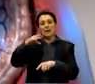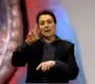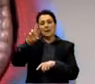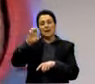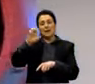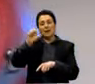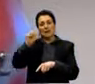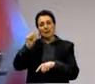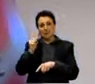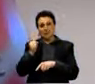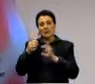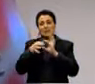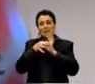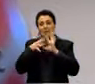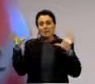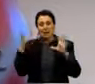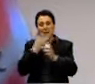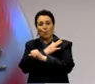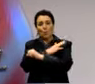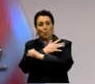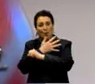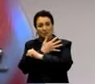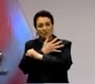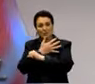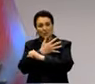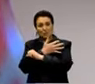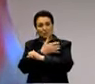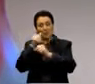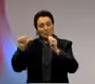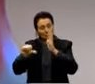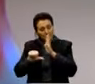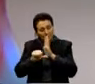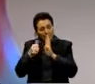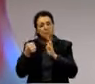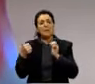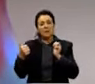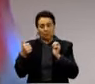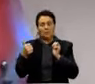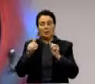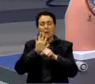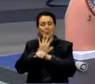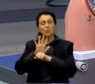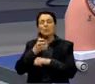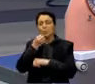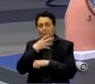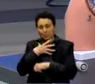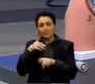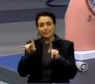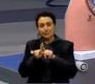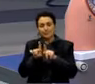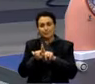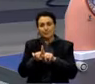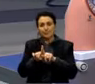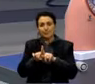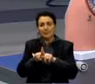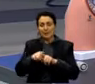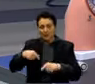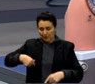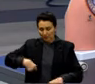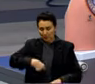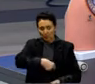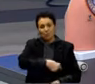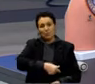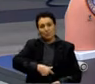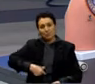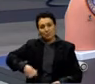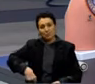liberando alguns ácidos para melhorar mais ainda a digestão. No intestino delgado, nós